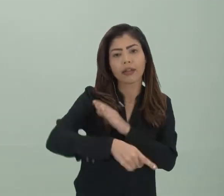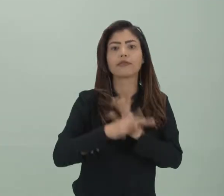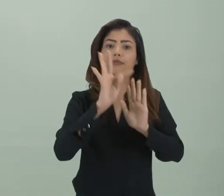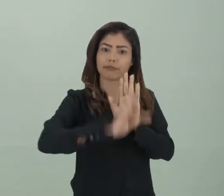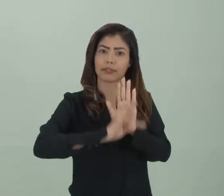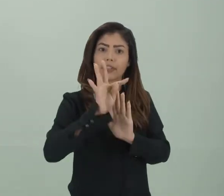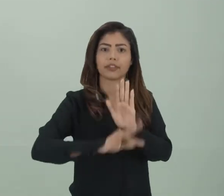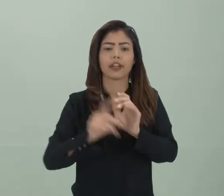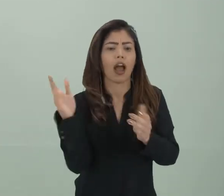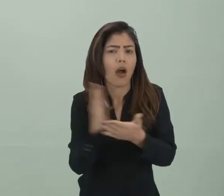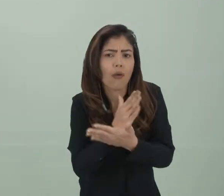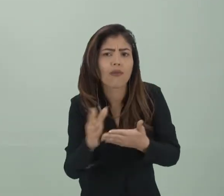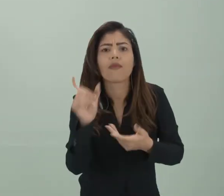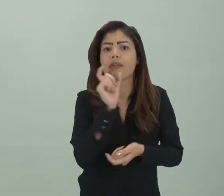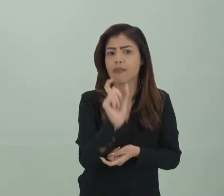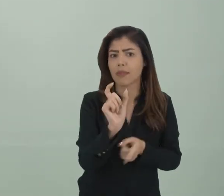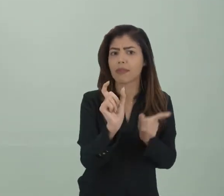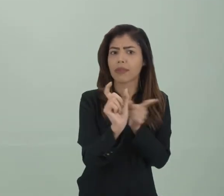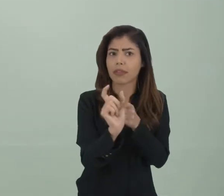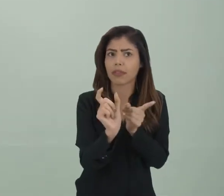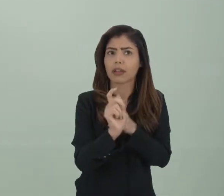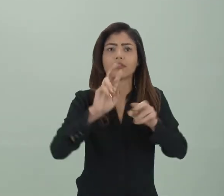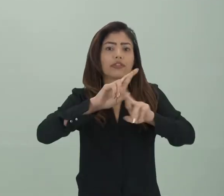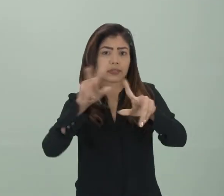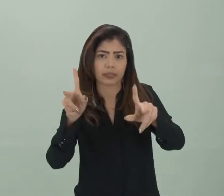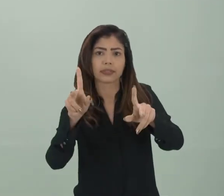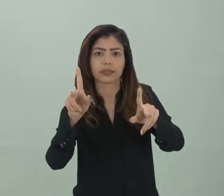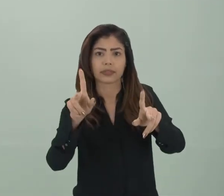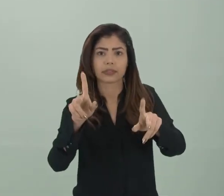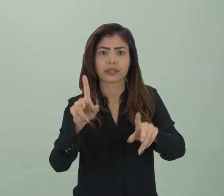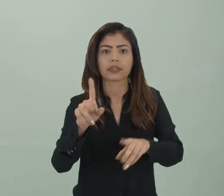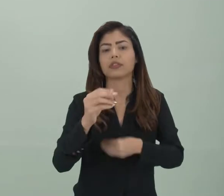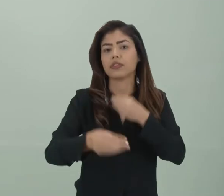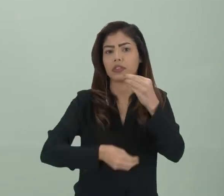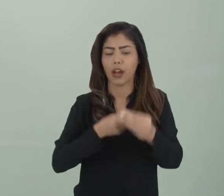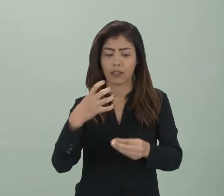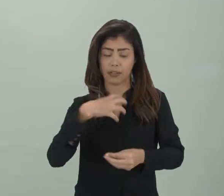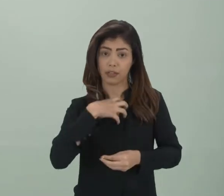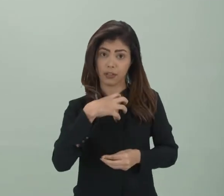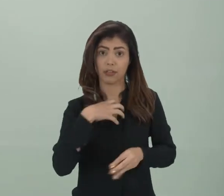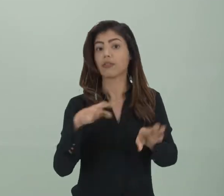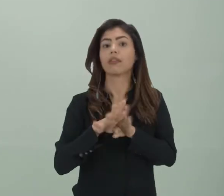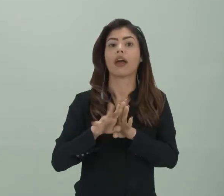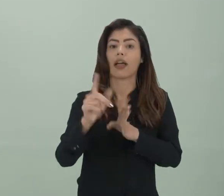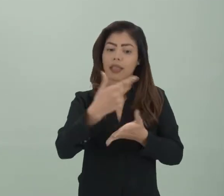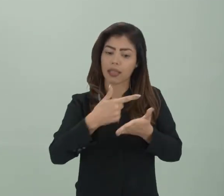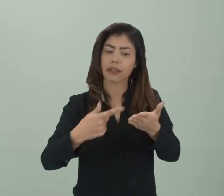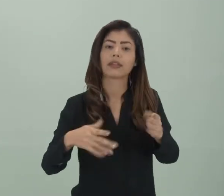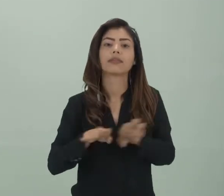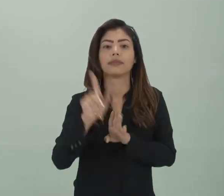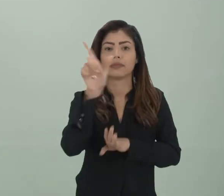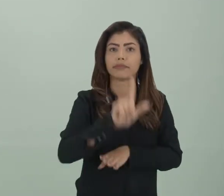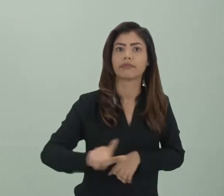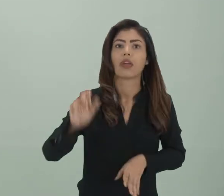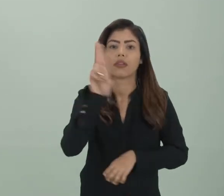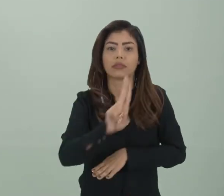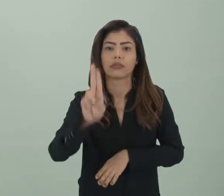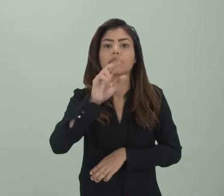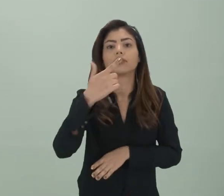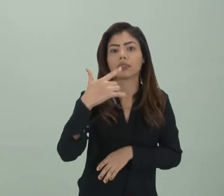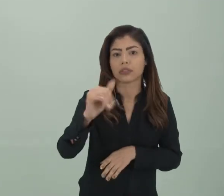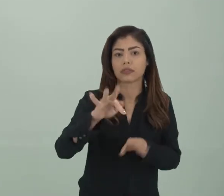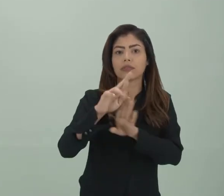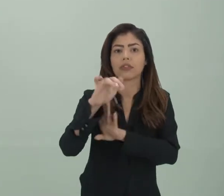temos algumas palavras que são diferentes, digamos assim, de um sentido literal. O uso de figura de linguagem dentro